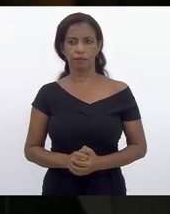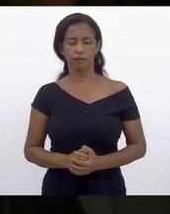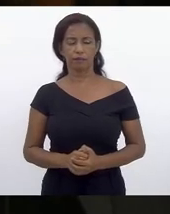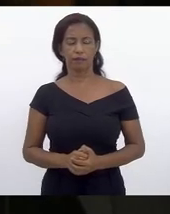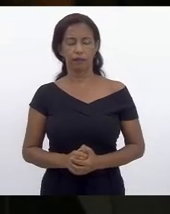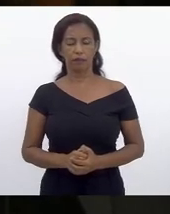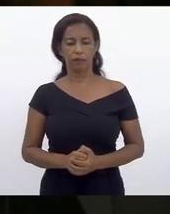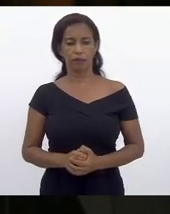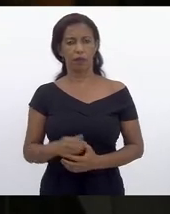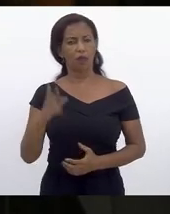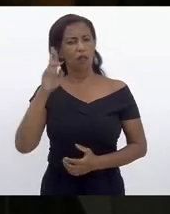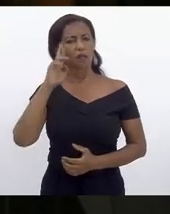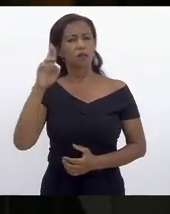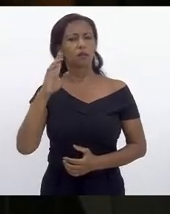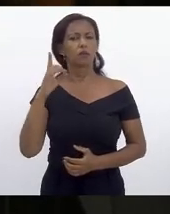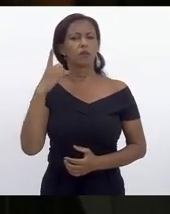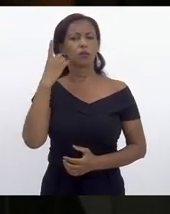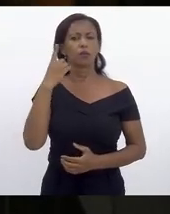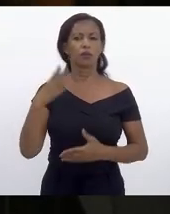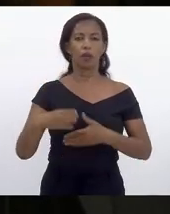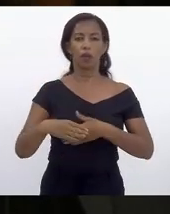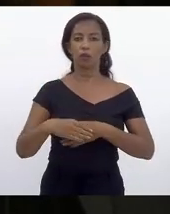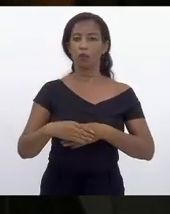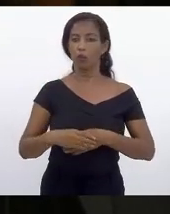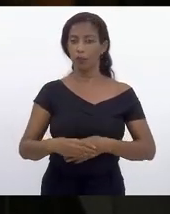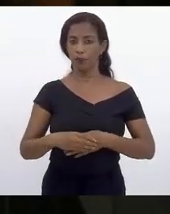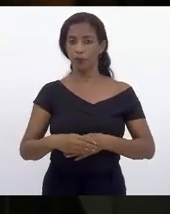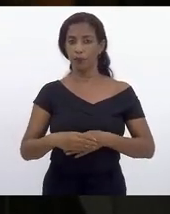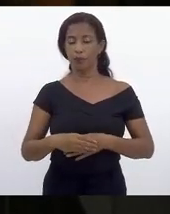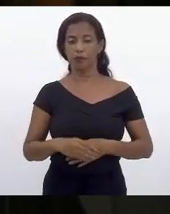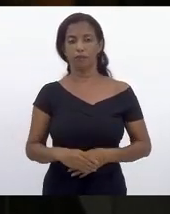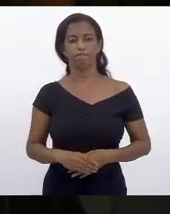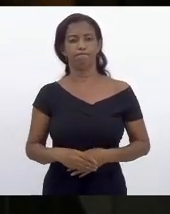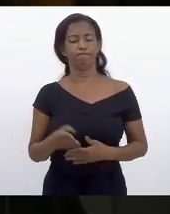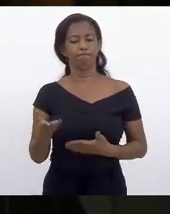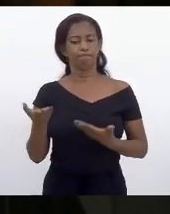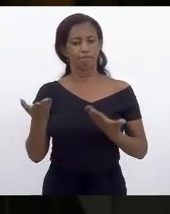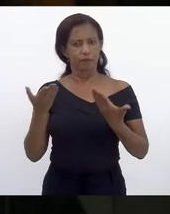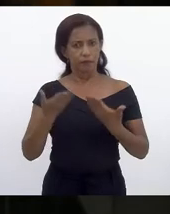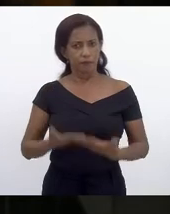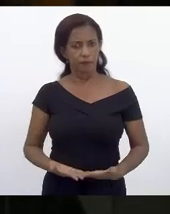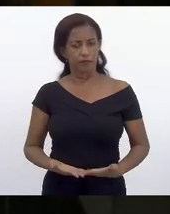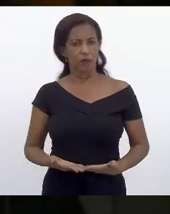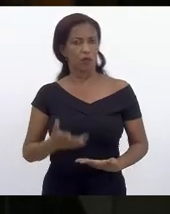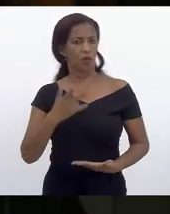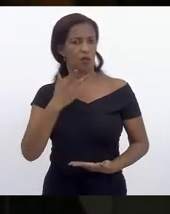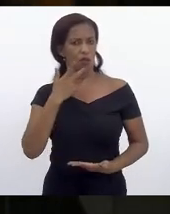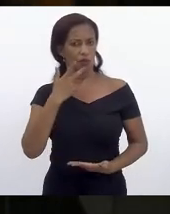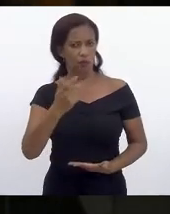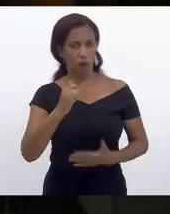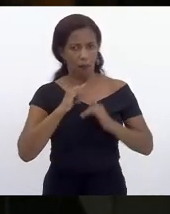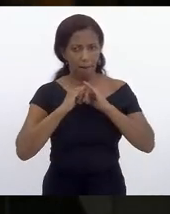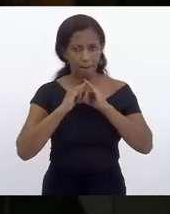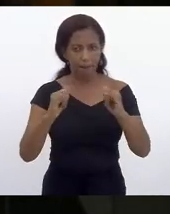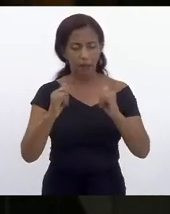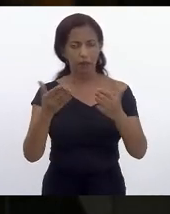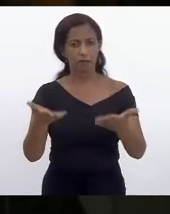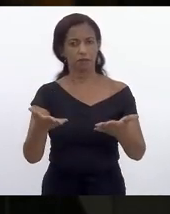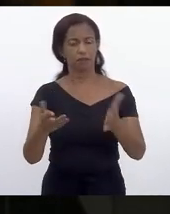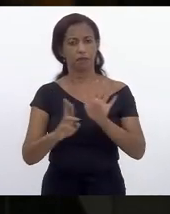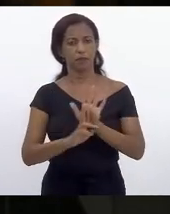que diz assim: senhor deputado, cumprimentando, sirvo-me de presente informar a Vossa Excelência